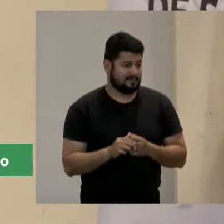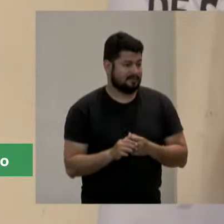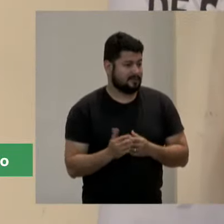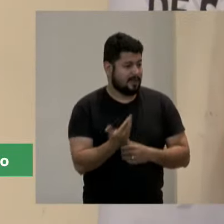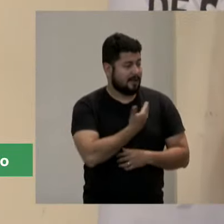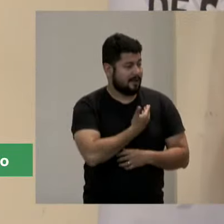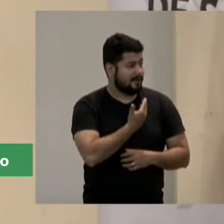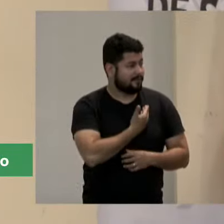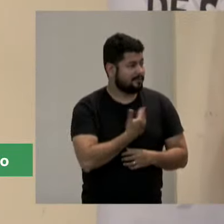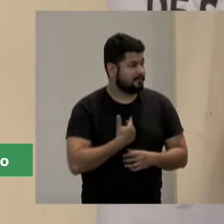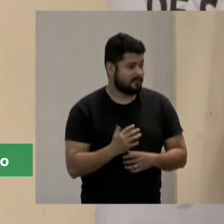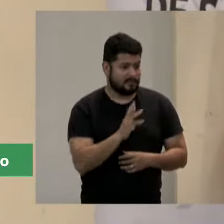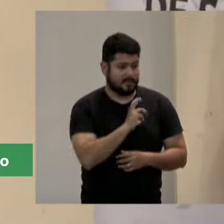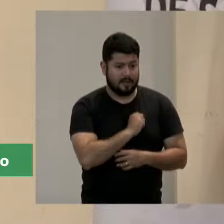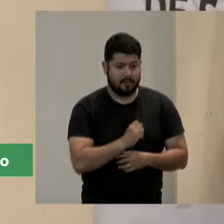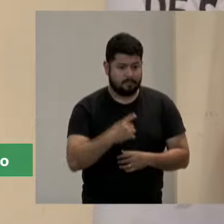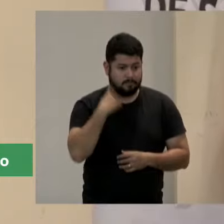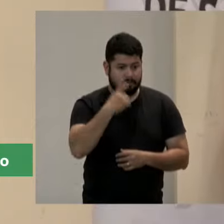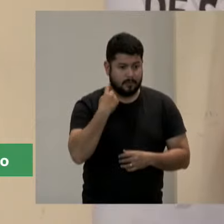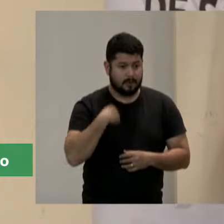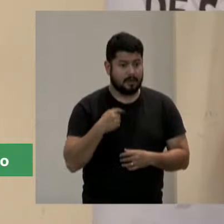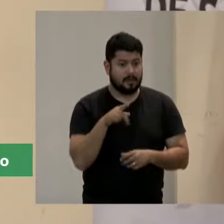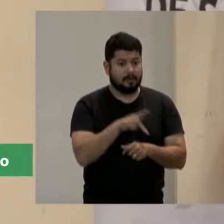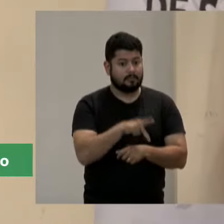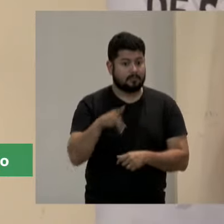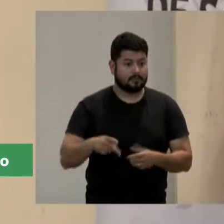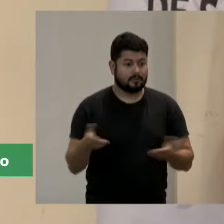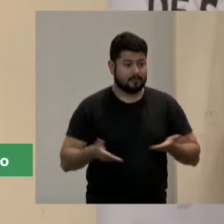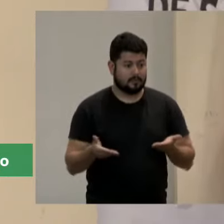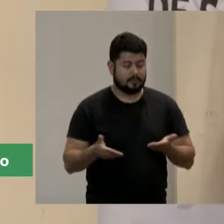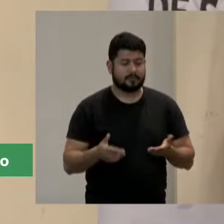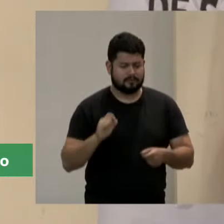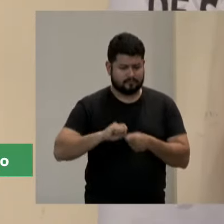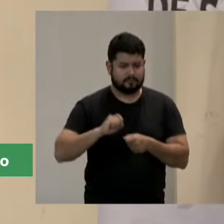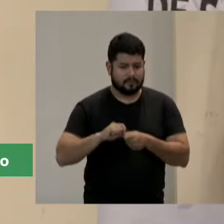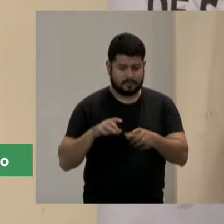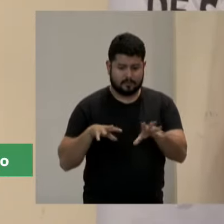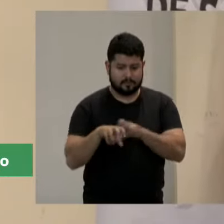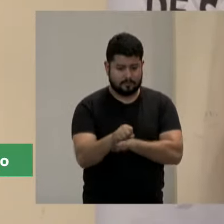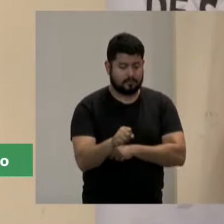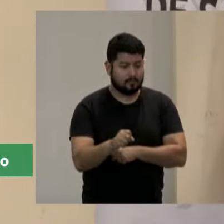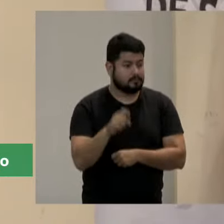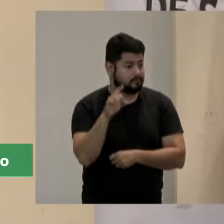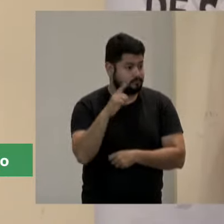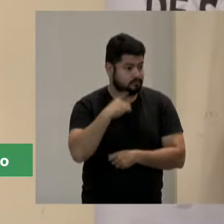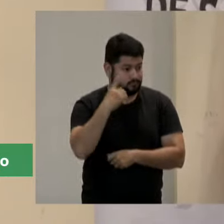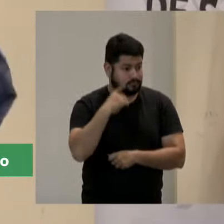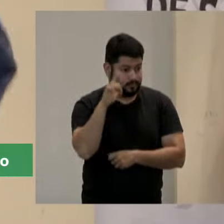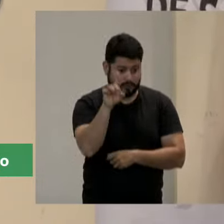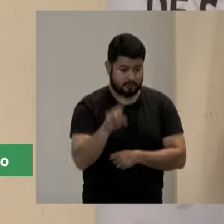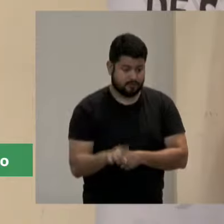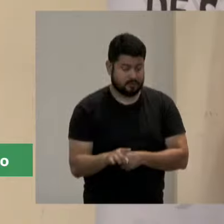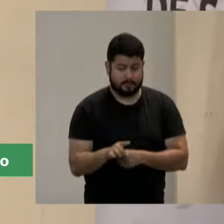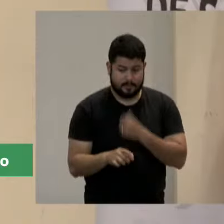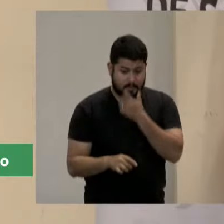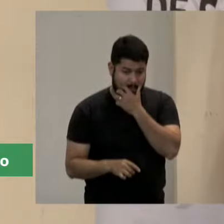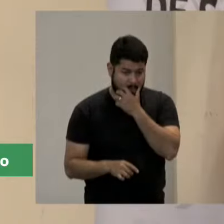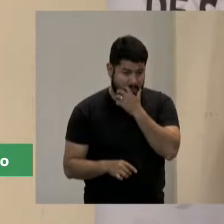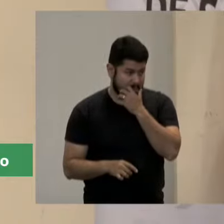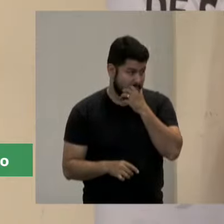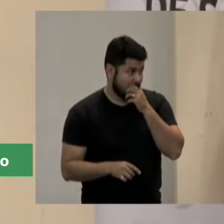eu adoro, eu amo advogar. Sou professor, mas eu amo advogar. E concluí sim o curso. Eu consegui ganhar os braços, eu fui lá